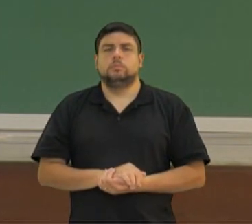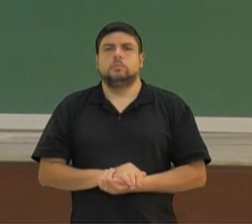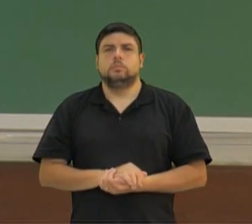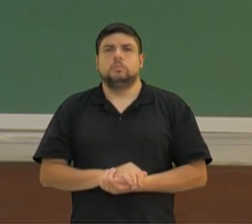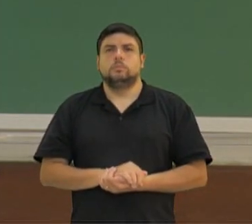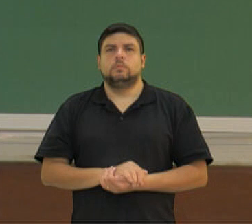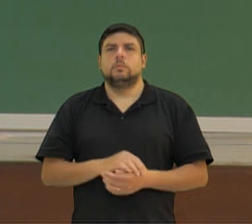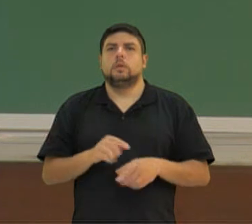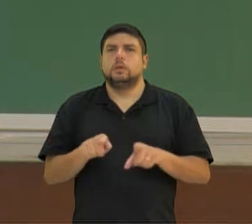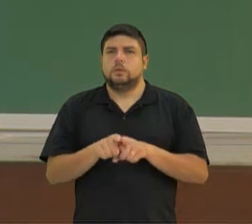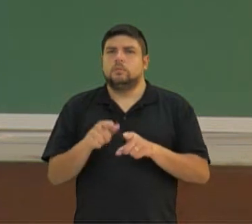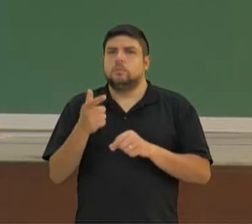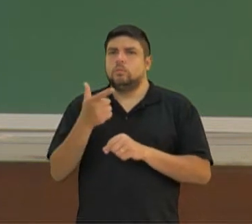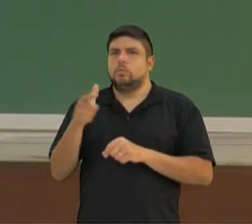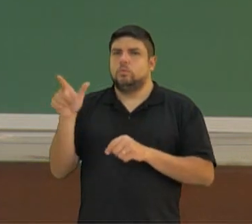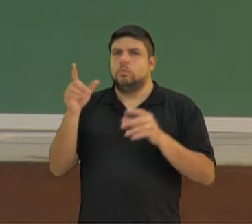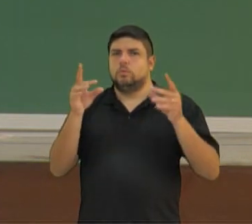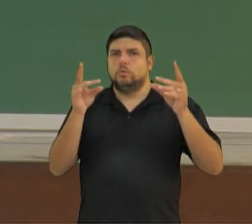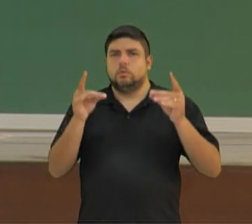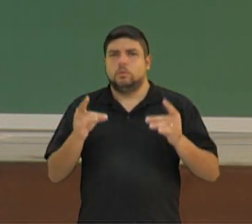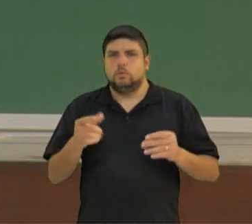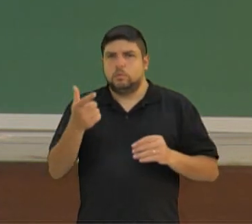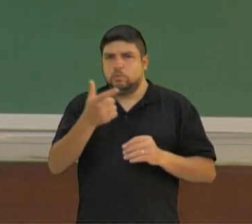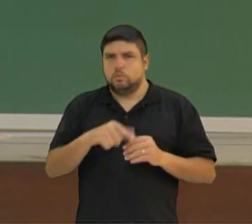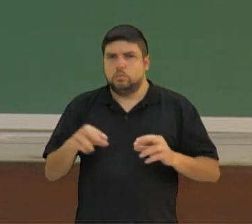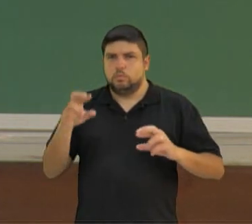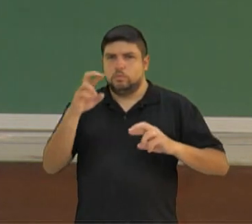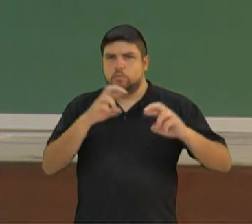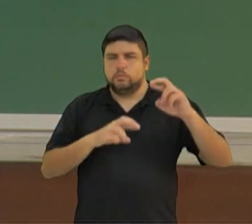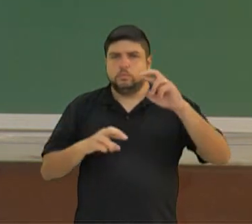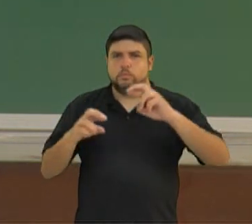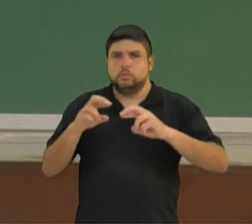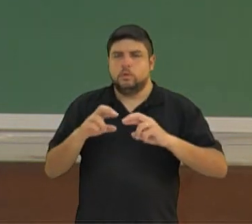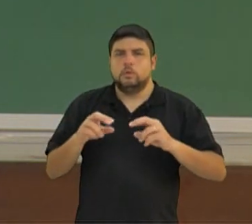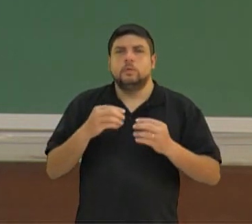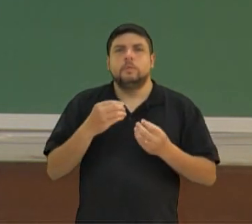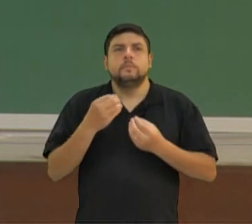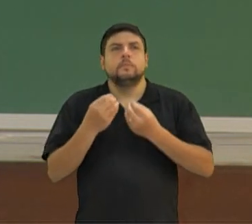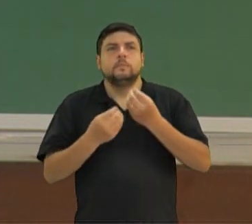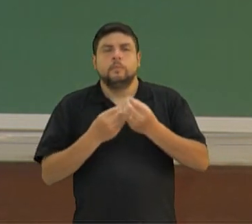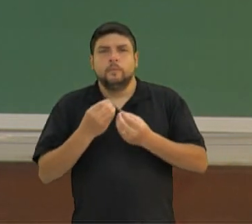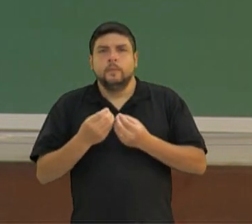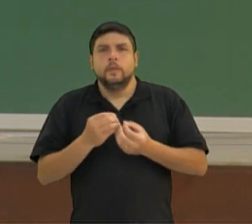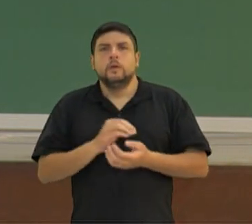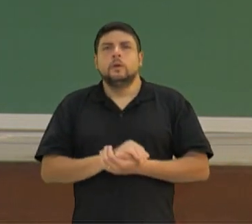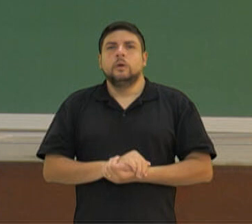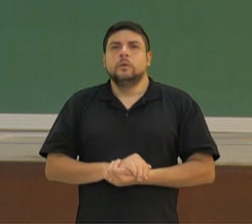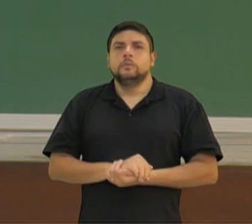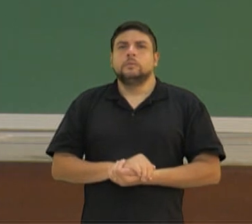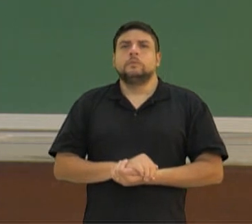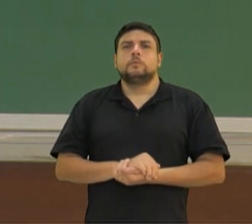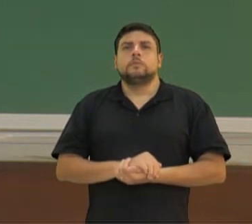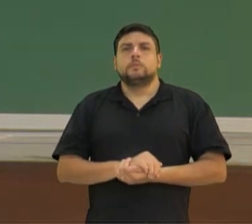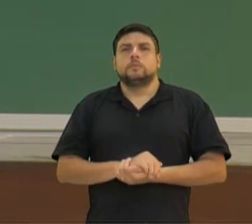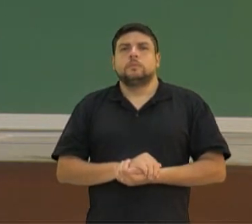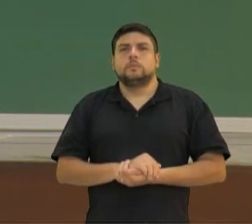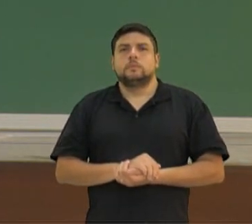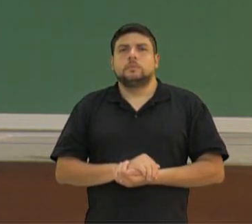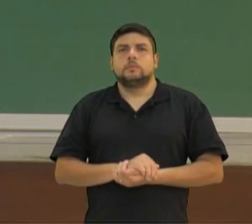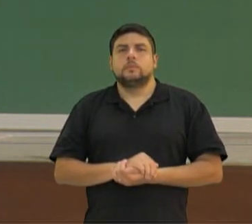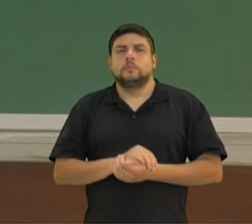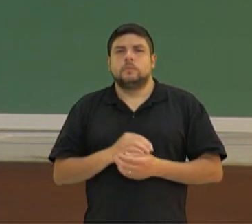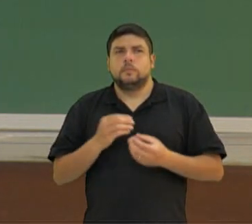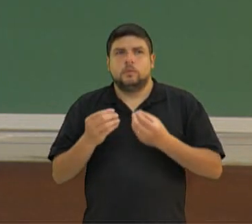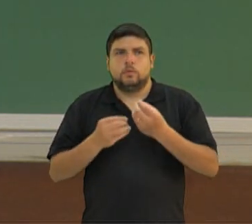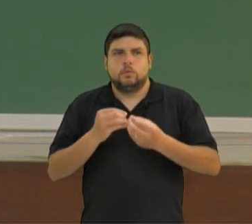Outro detalhe também, mais uma análise, né, dessa produção. A descrição dela, membros